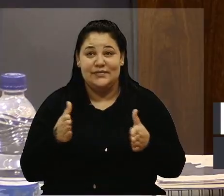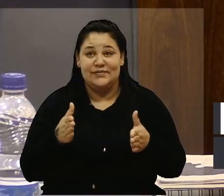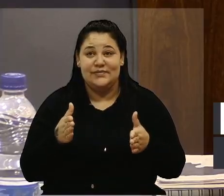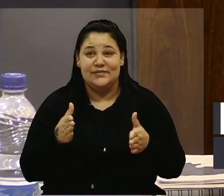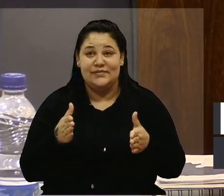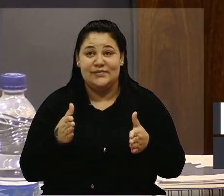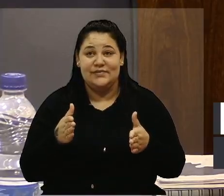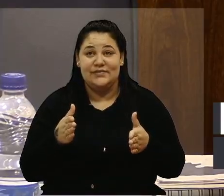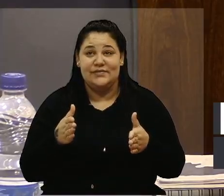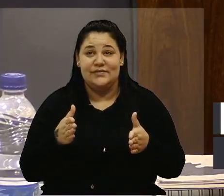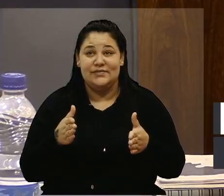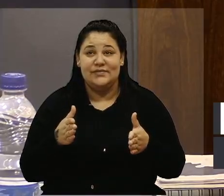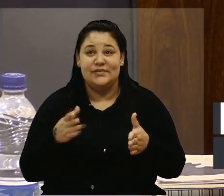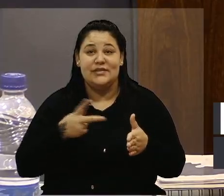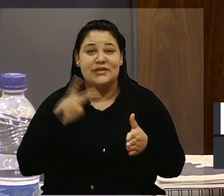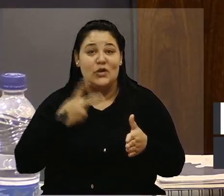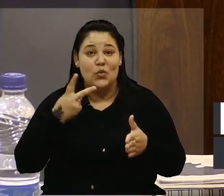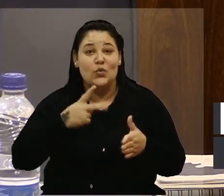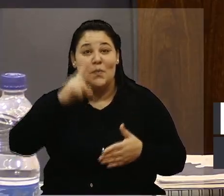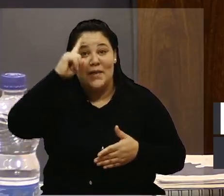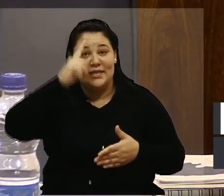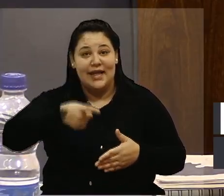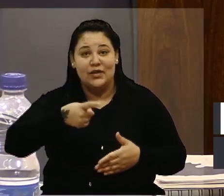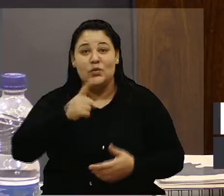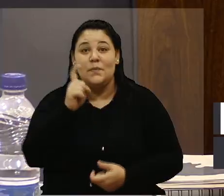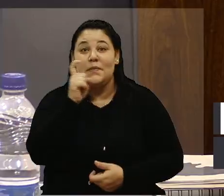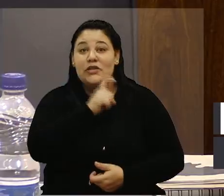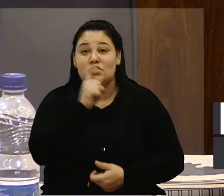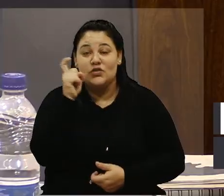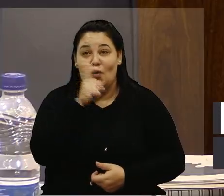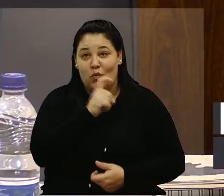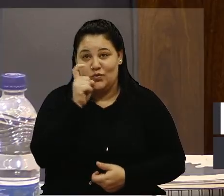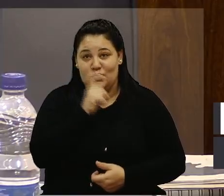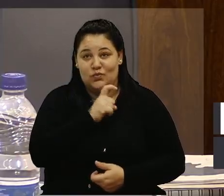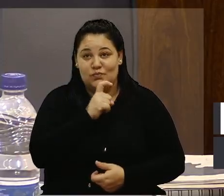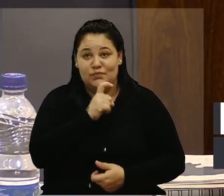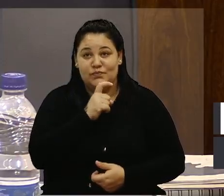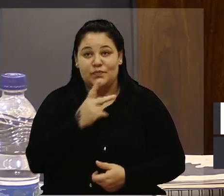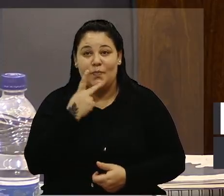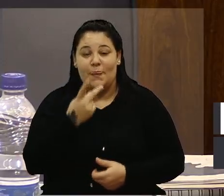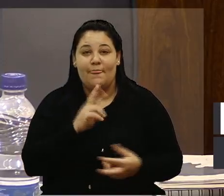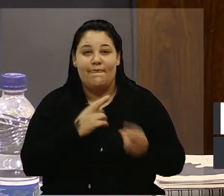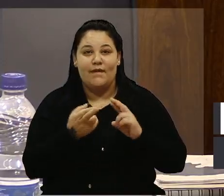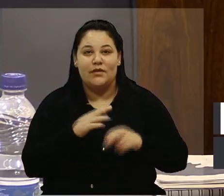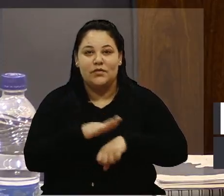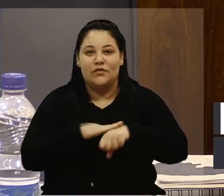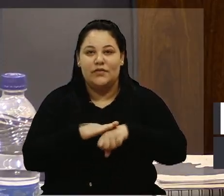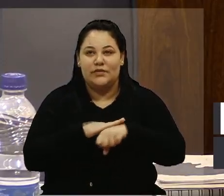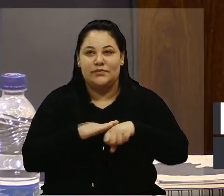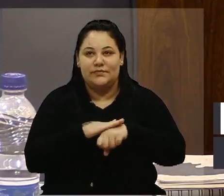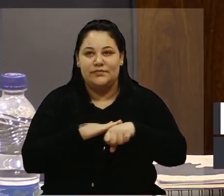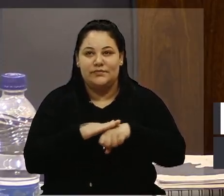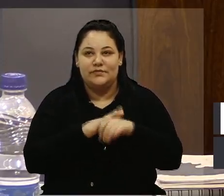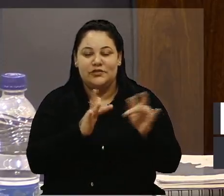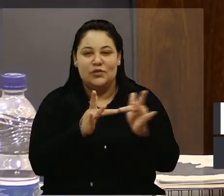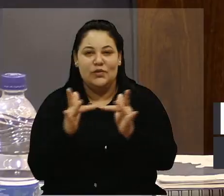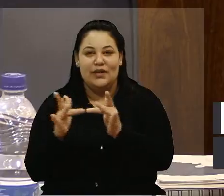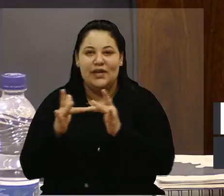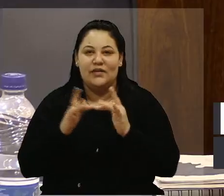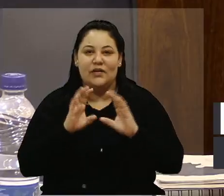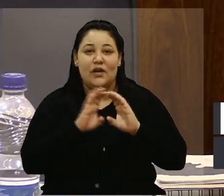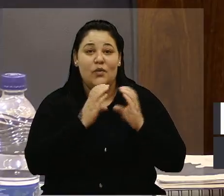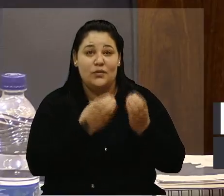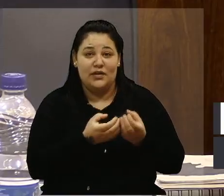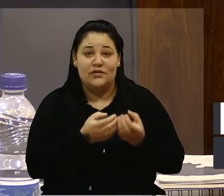não, de um segundo mandato mentiroso, a questão das conversas periódicas com as nossas comunidades, e trago